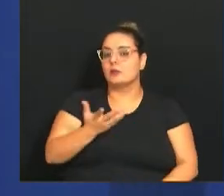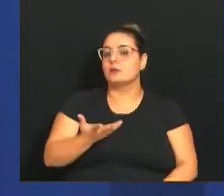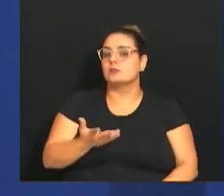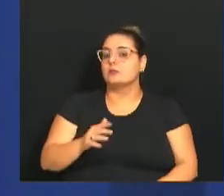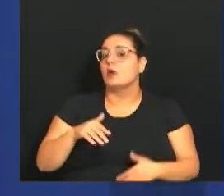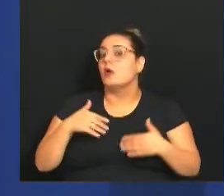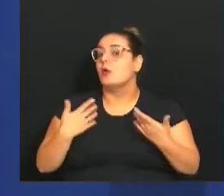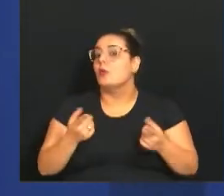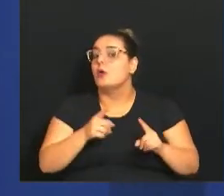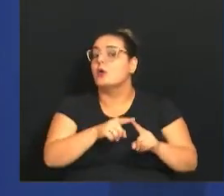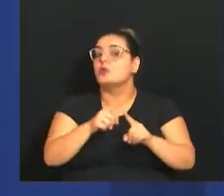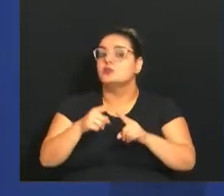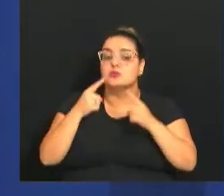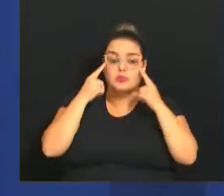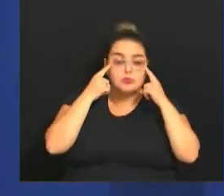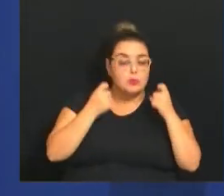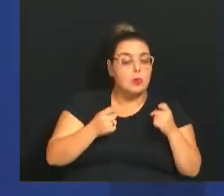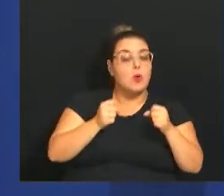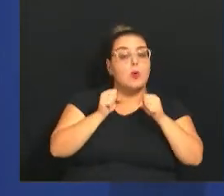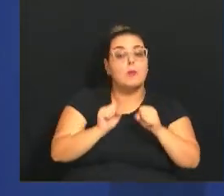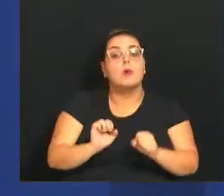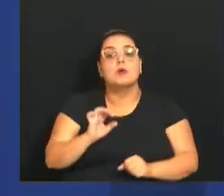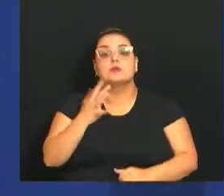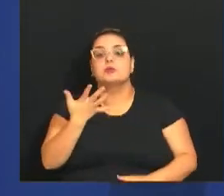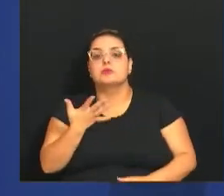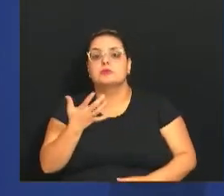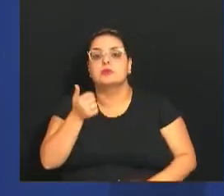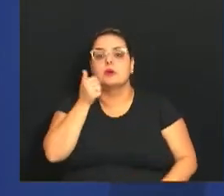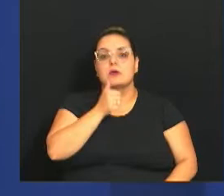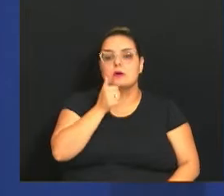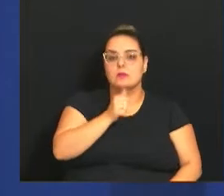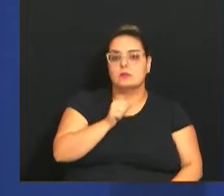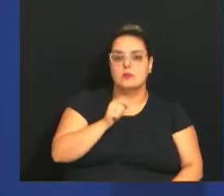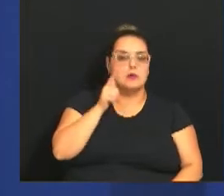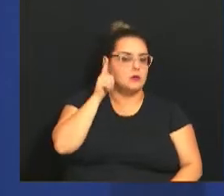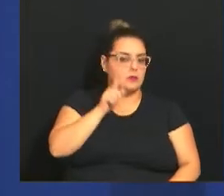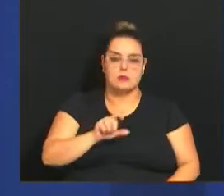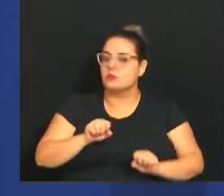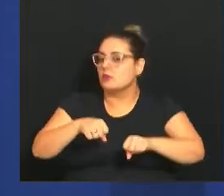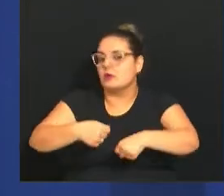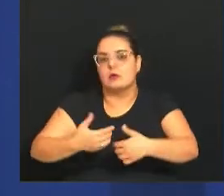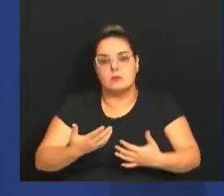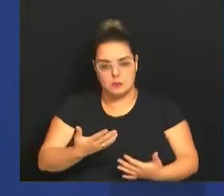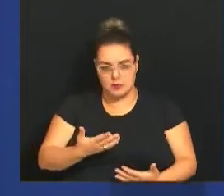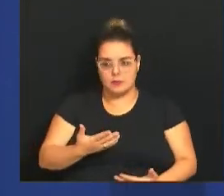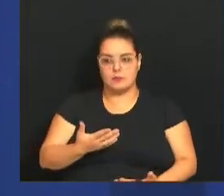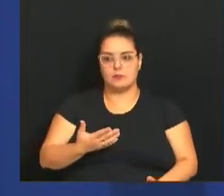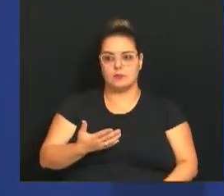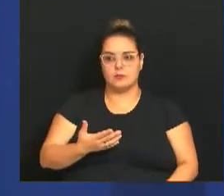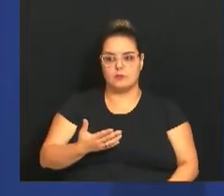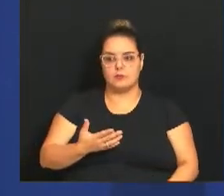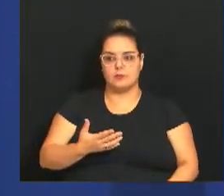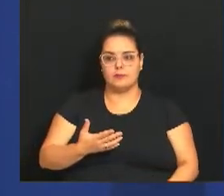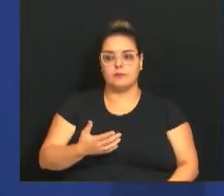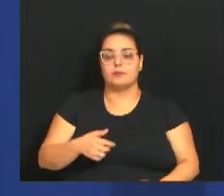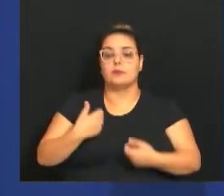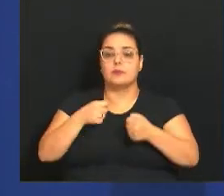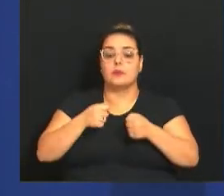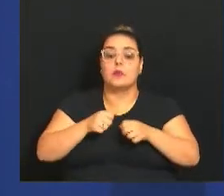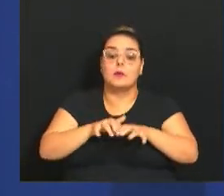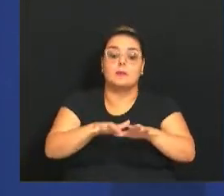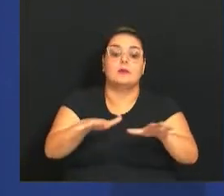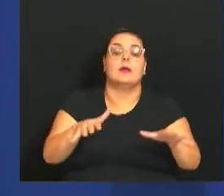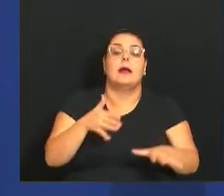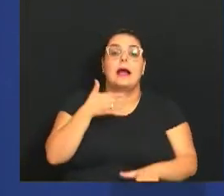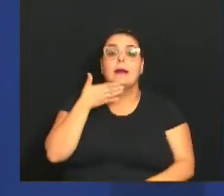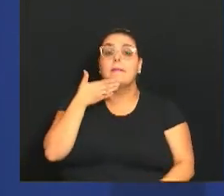ainda pode cometer contra as mulheres, mas que elas não consigam se defender? Então, a gente precisa, acho que, ampliar um pouco melhor o